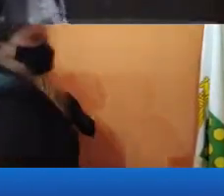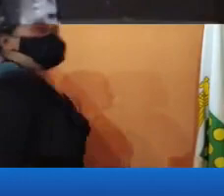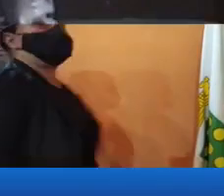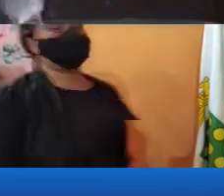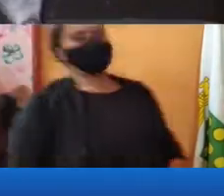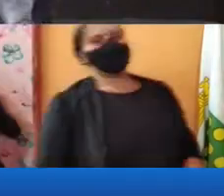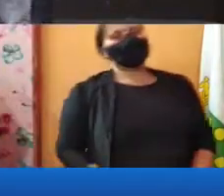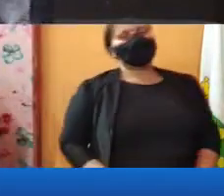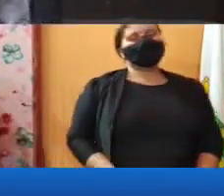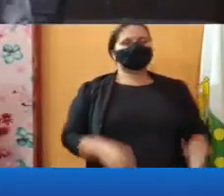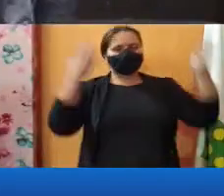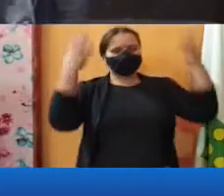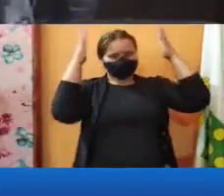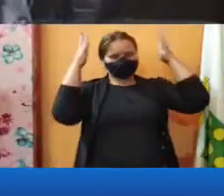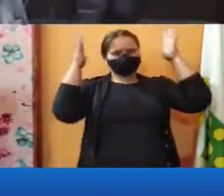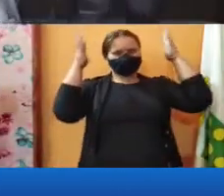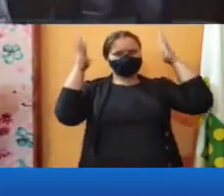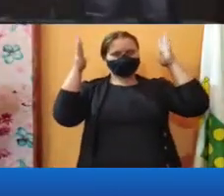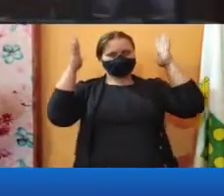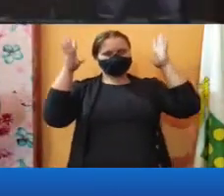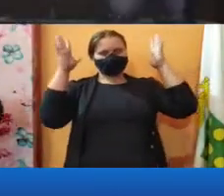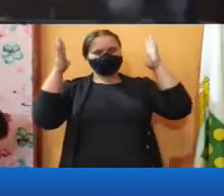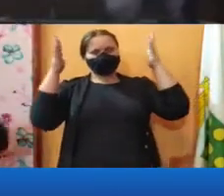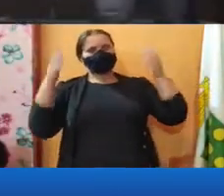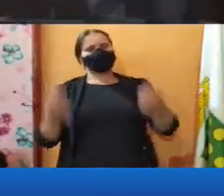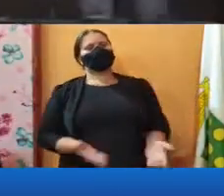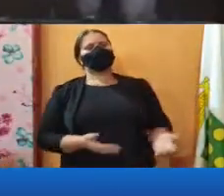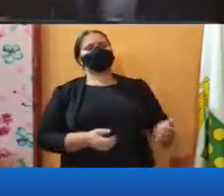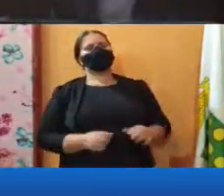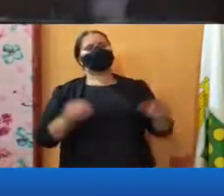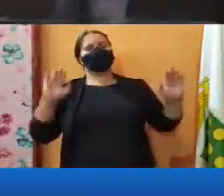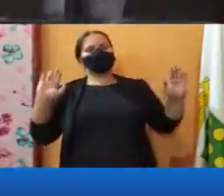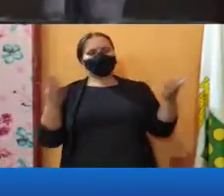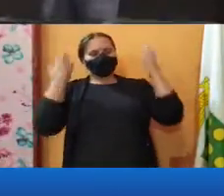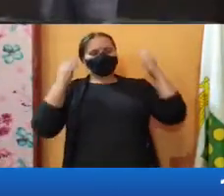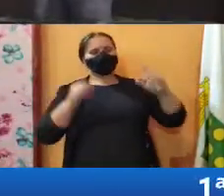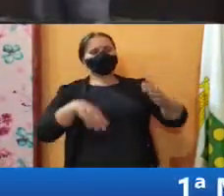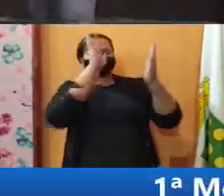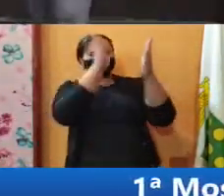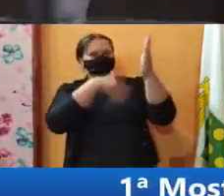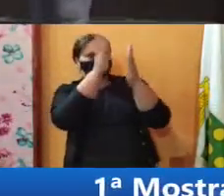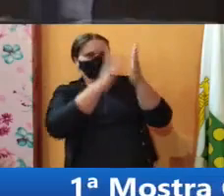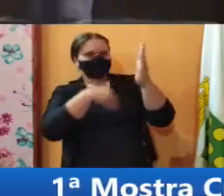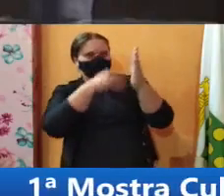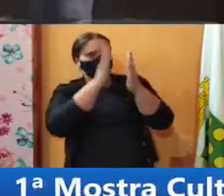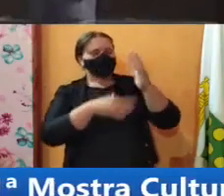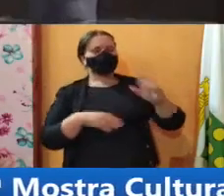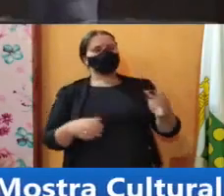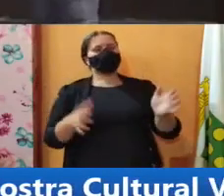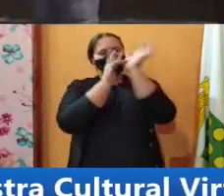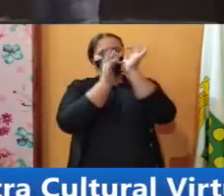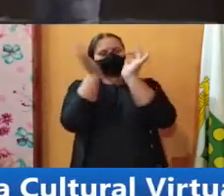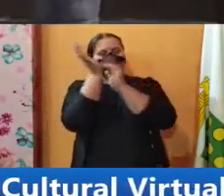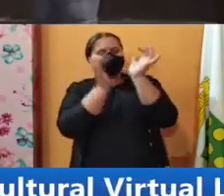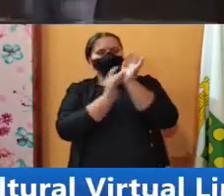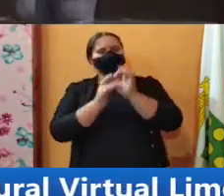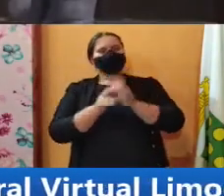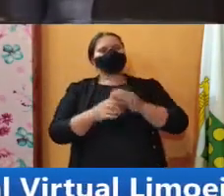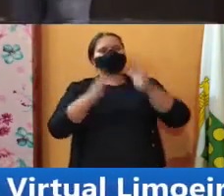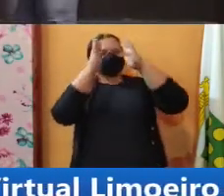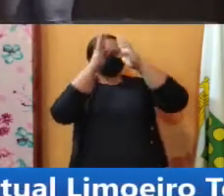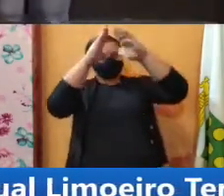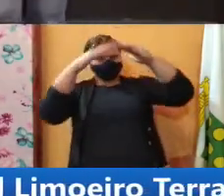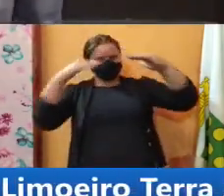Luísa. Aplaudi Maria Luísa que retratou sua homenagem em uma tela do Cristo Redentor. Maria Luísa. Né?